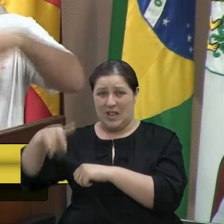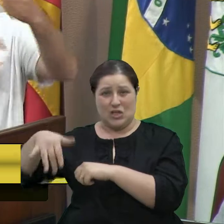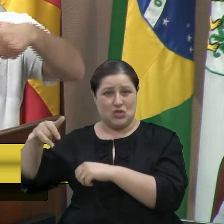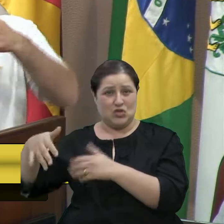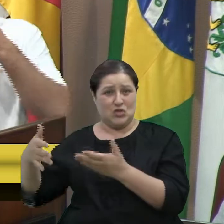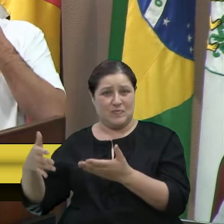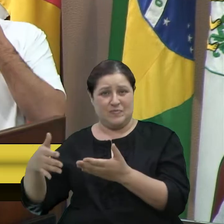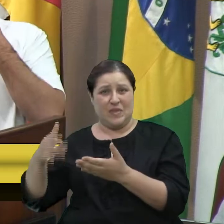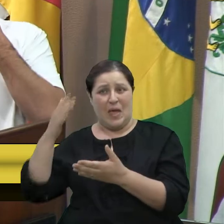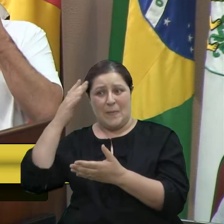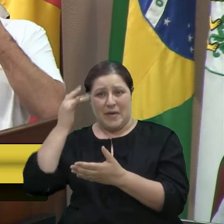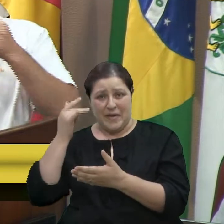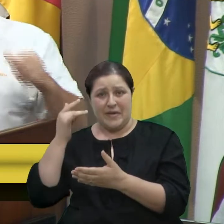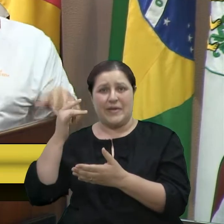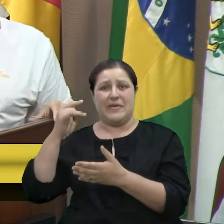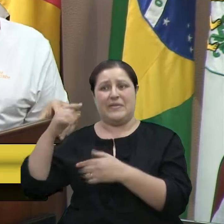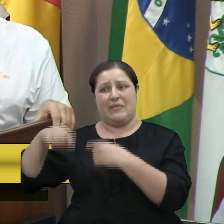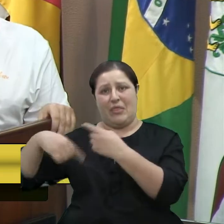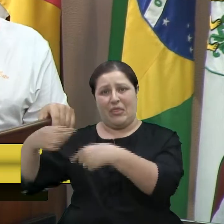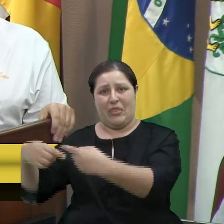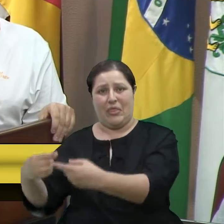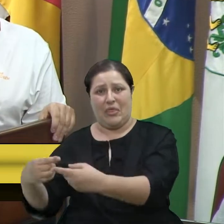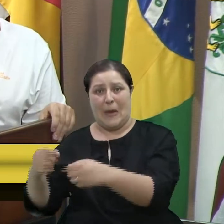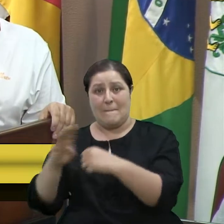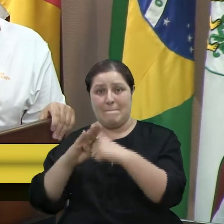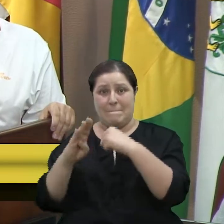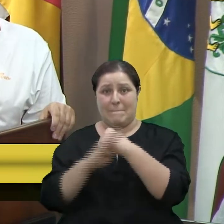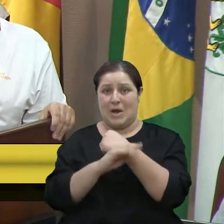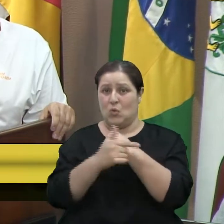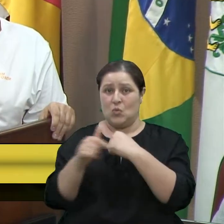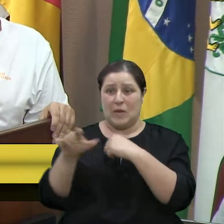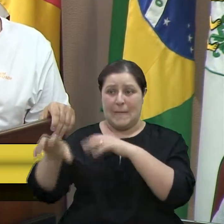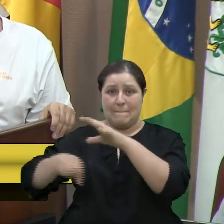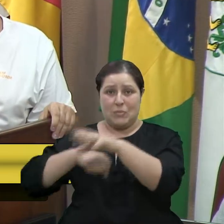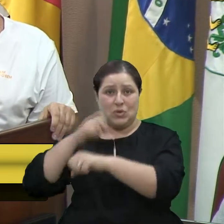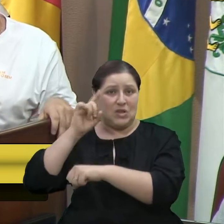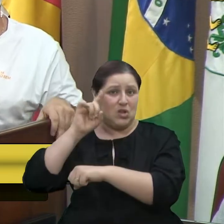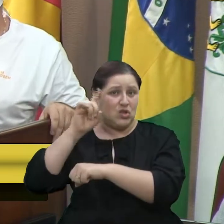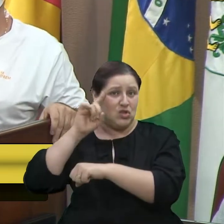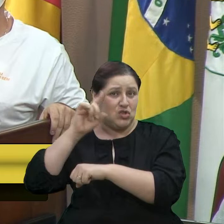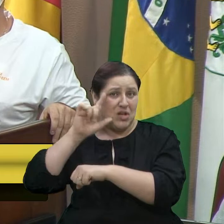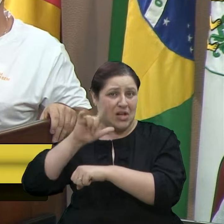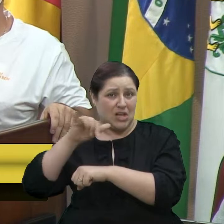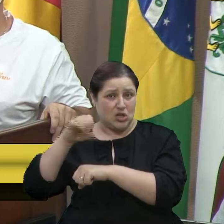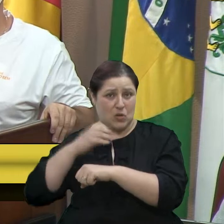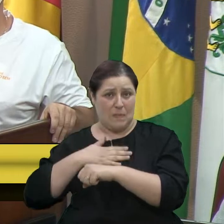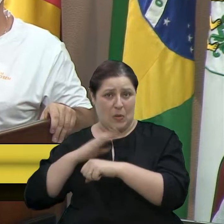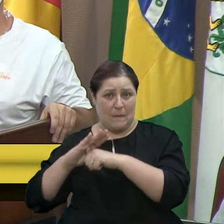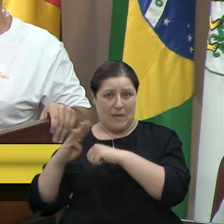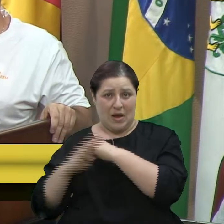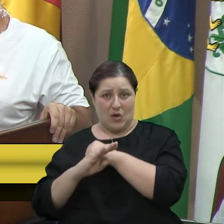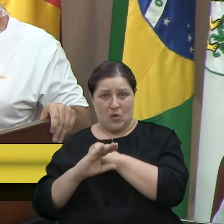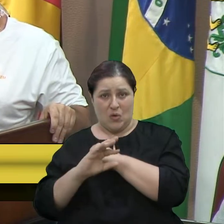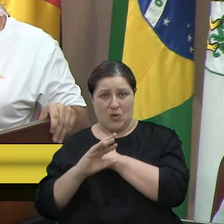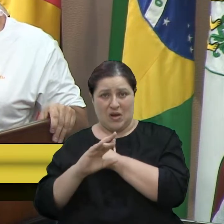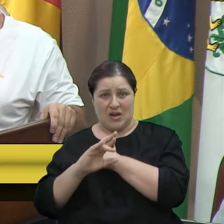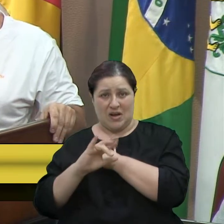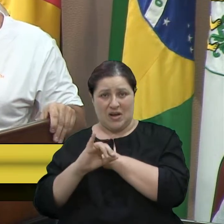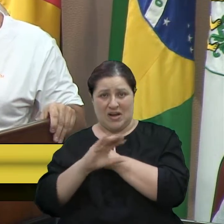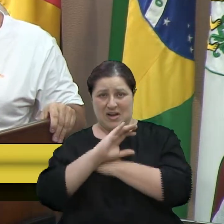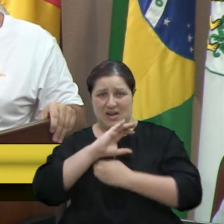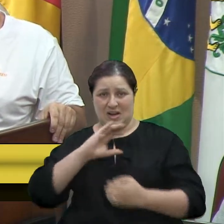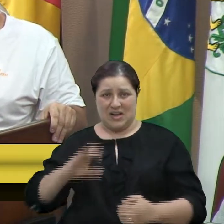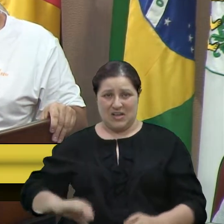Daí fica de um dia para o outro. Os bairros onde não tem coleta diária, por exemplo, aqui no meu bairro Cristo Redentor, nós temos coletas diárias